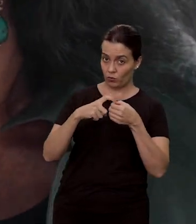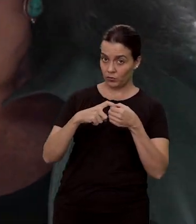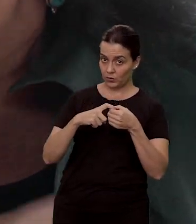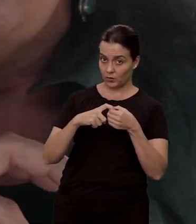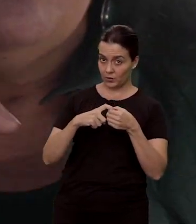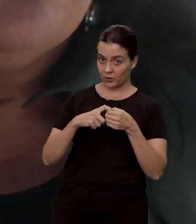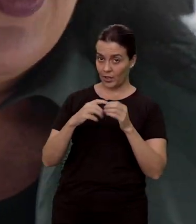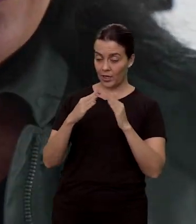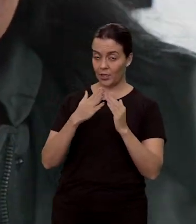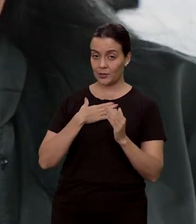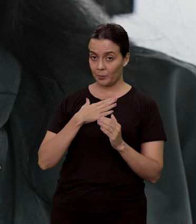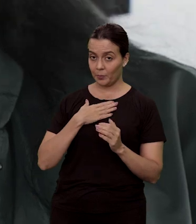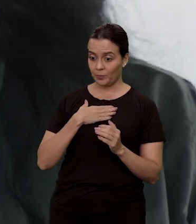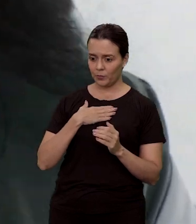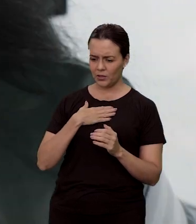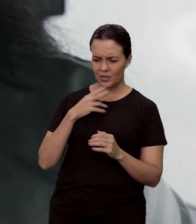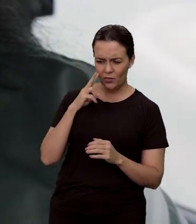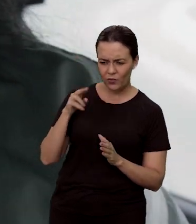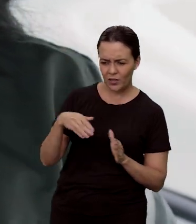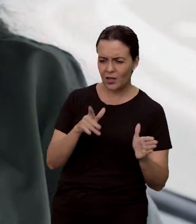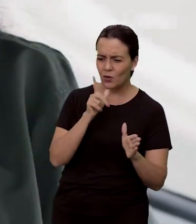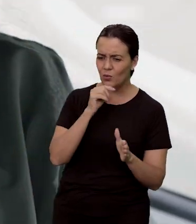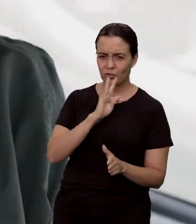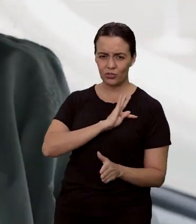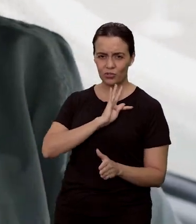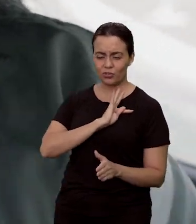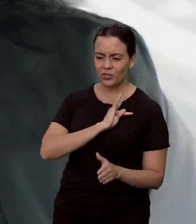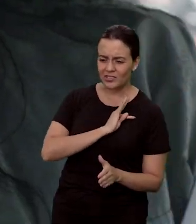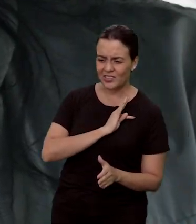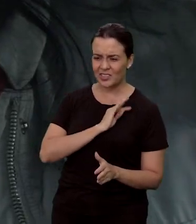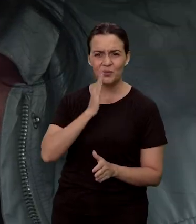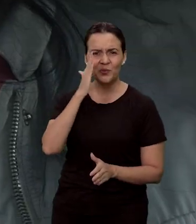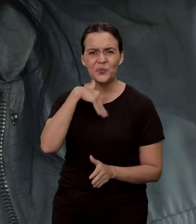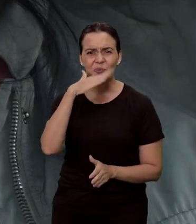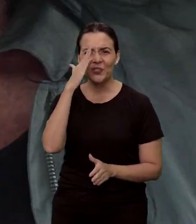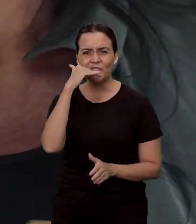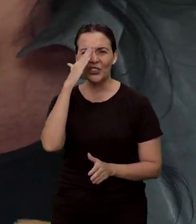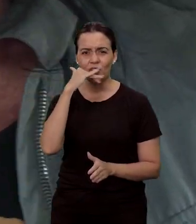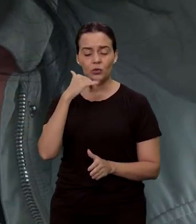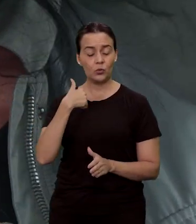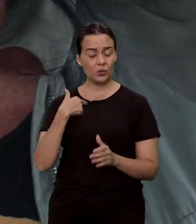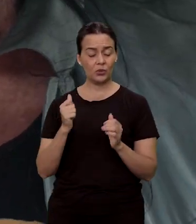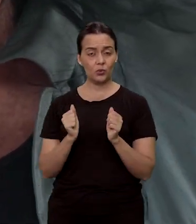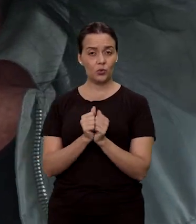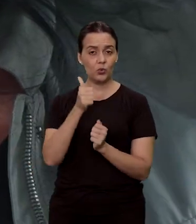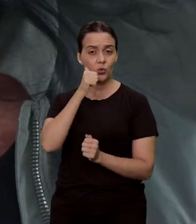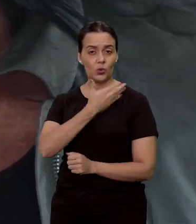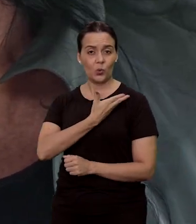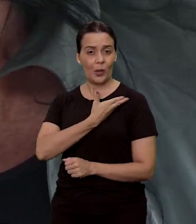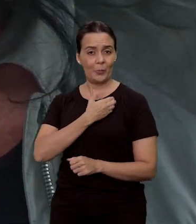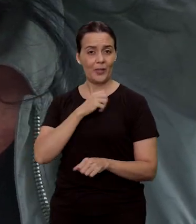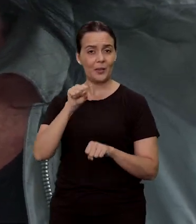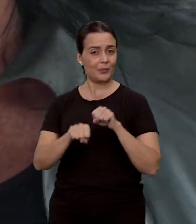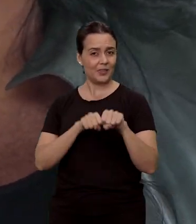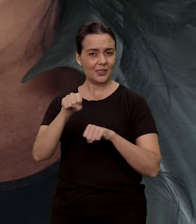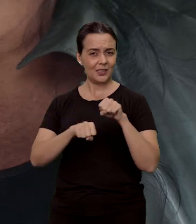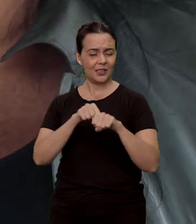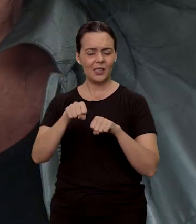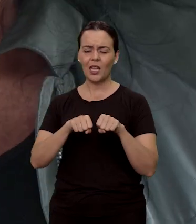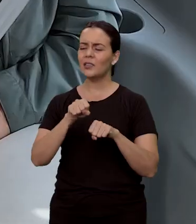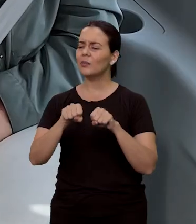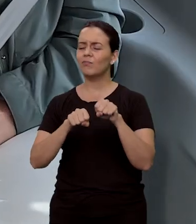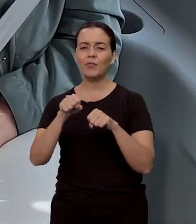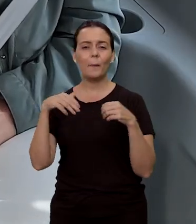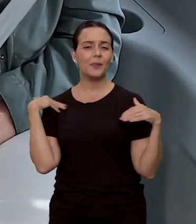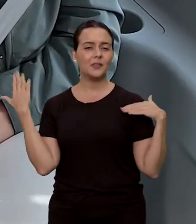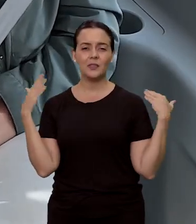todo poluído, fétido, uma coisa horrorosa. Eu tinha ido com uma amiga minha de bike para uma área que é muito bonita, na beira do Rio